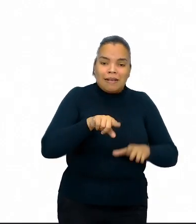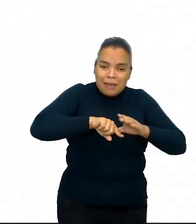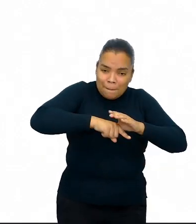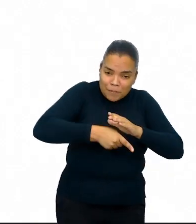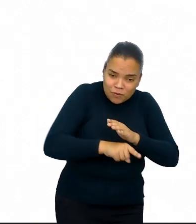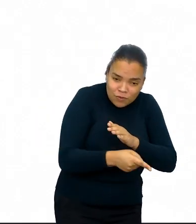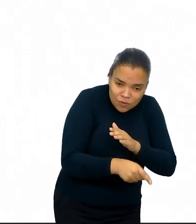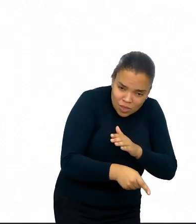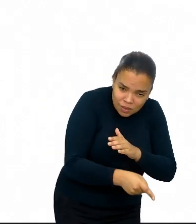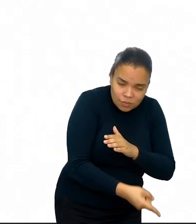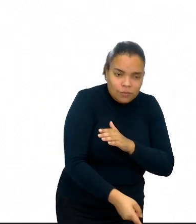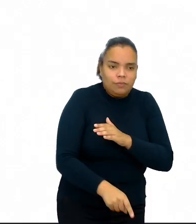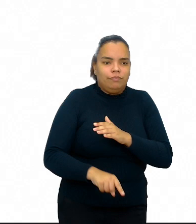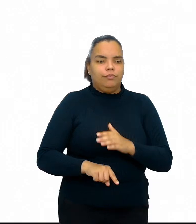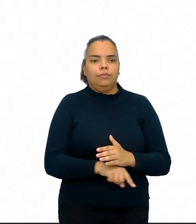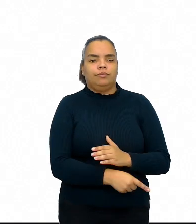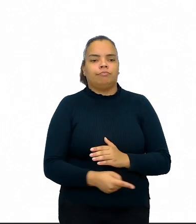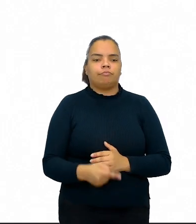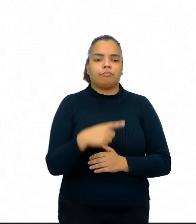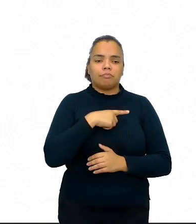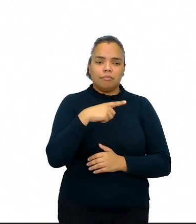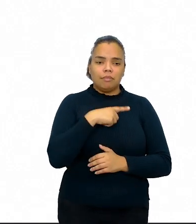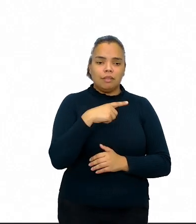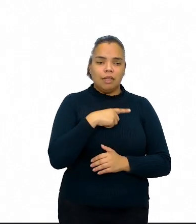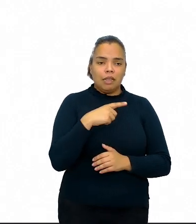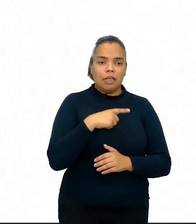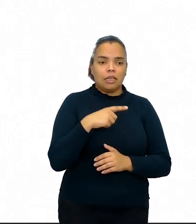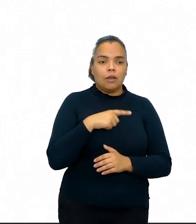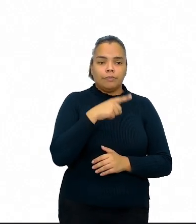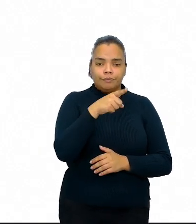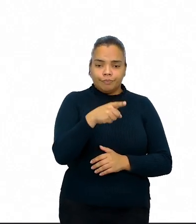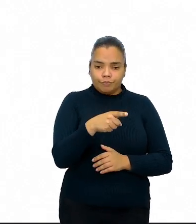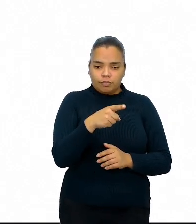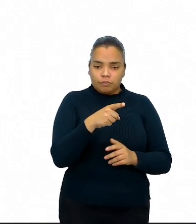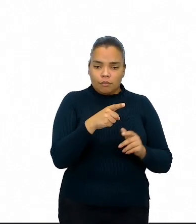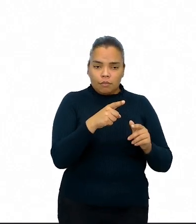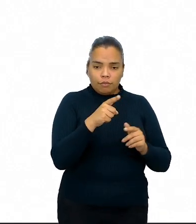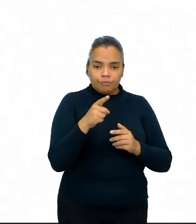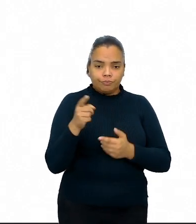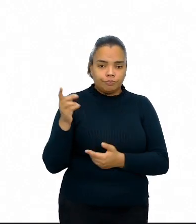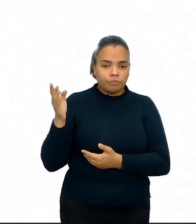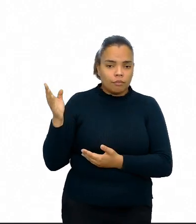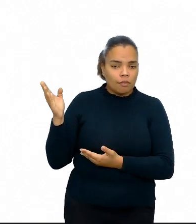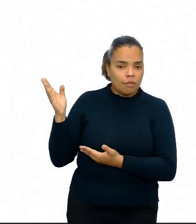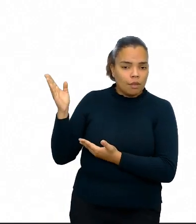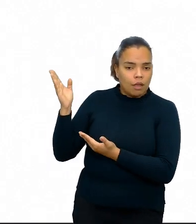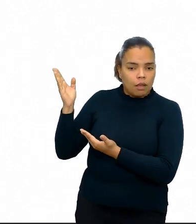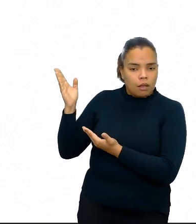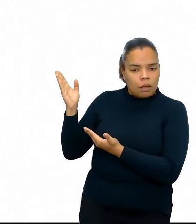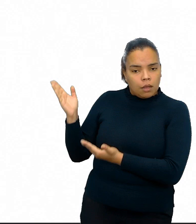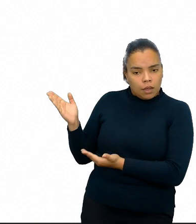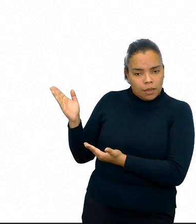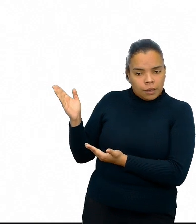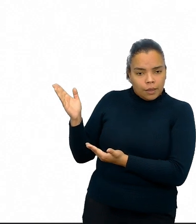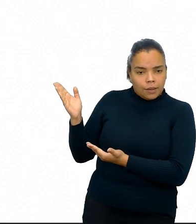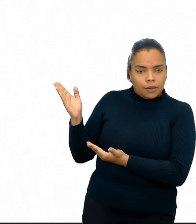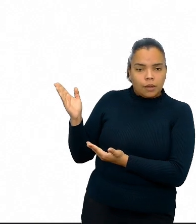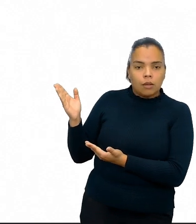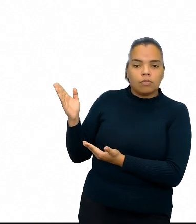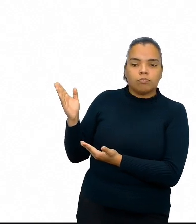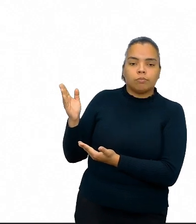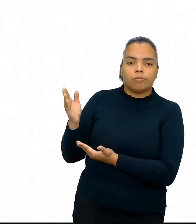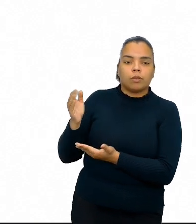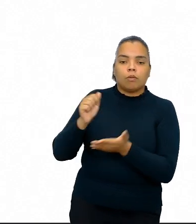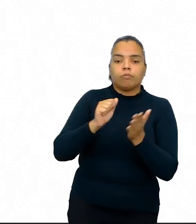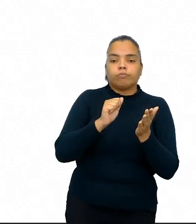a atividade, deixo a sugestão de um artigo que propõe uma experiência teórica e